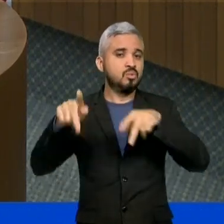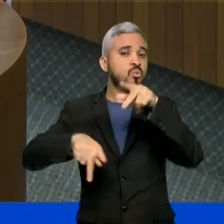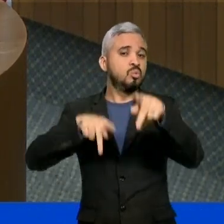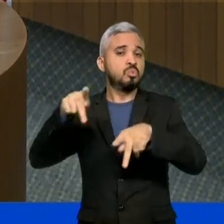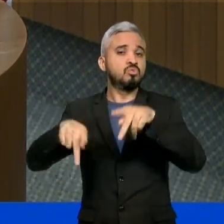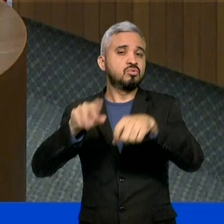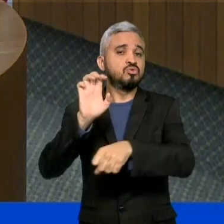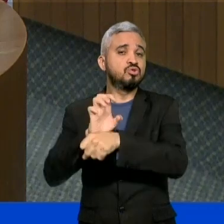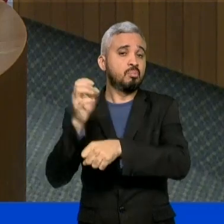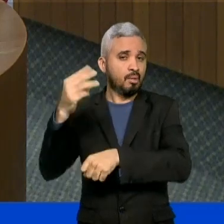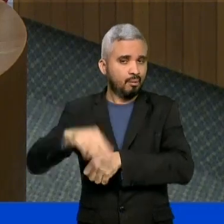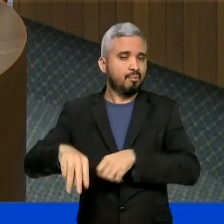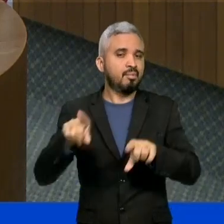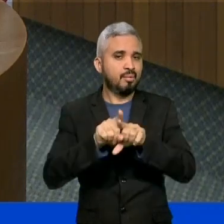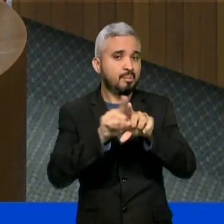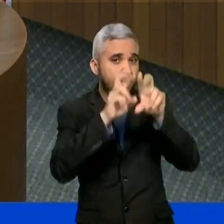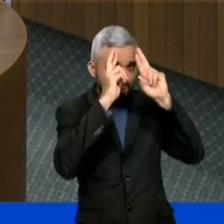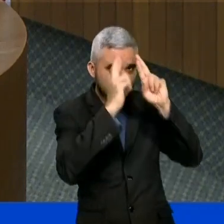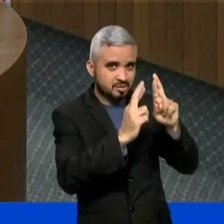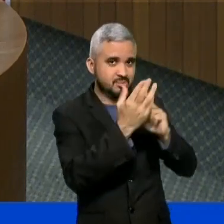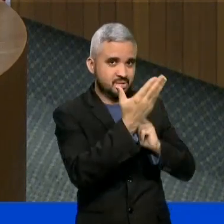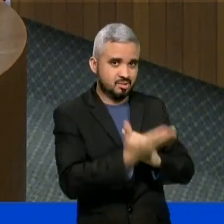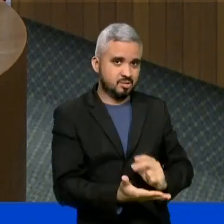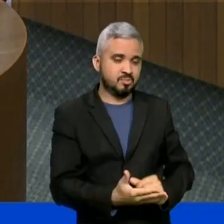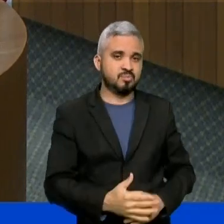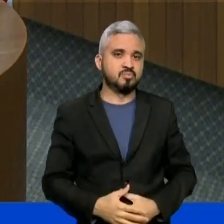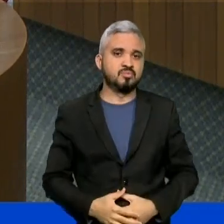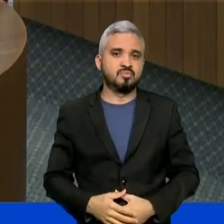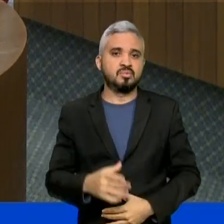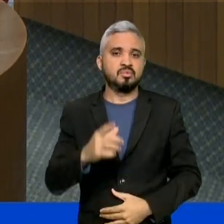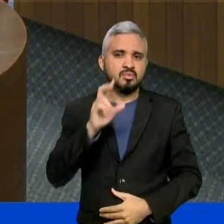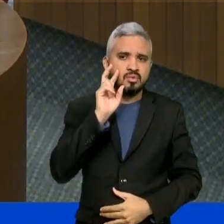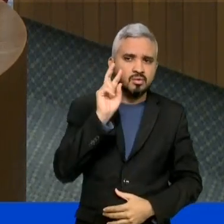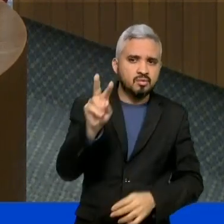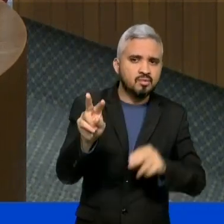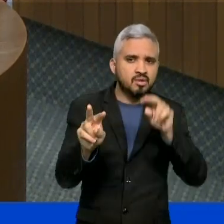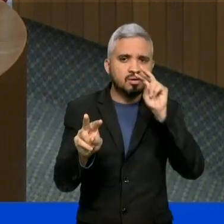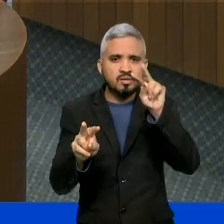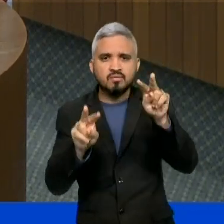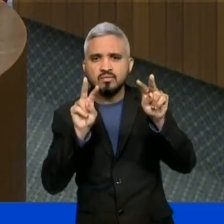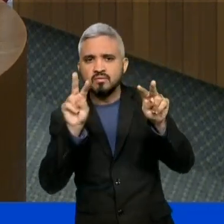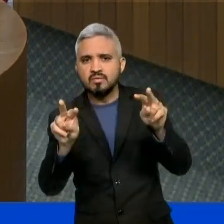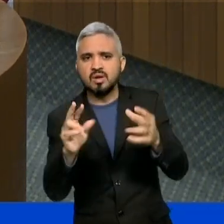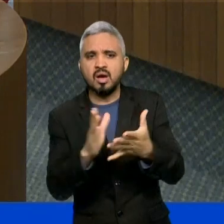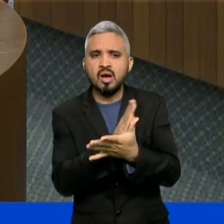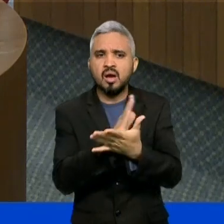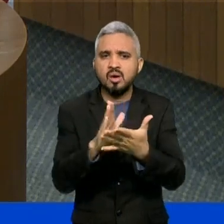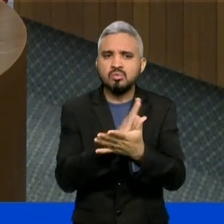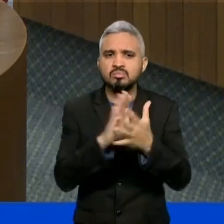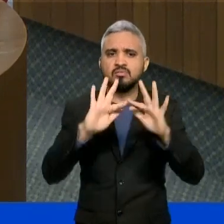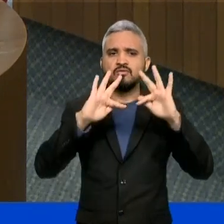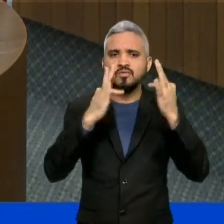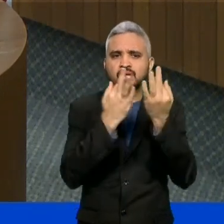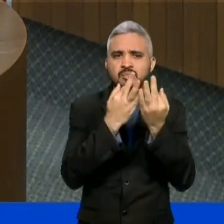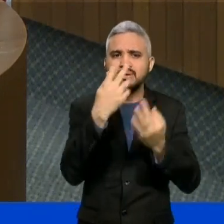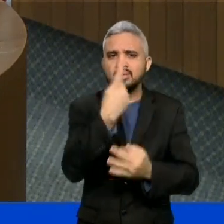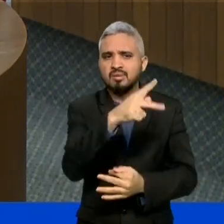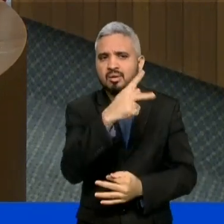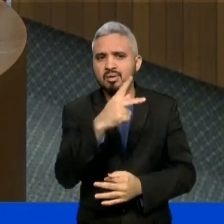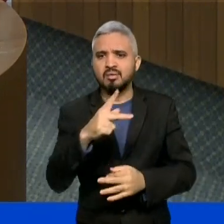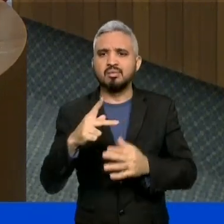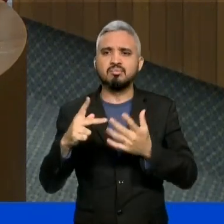os amigos do Aparício. Estou vendo aqui pessoas do seu convívio diário, do seu convívio de caminhadas, porque o Aparício é um homem